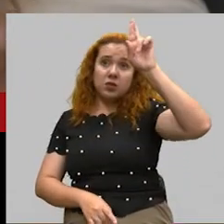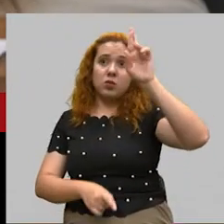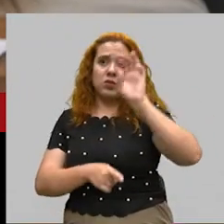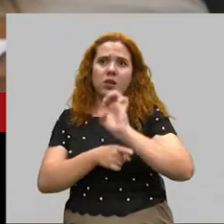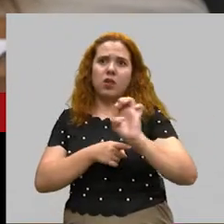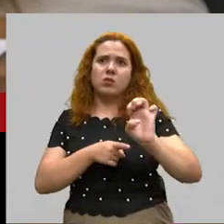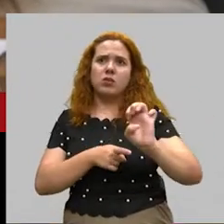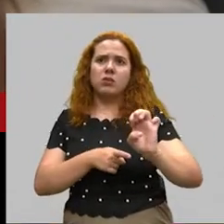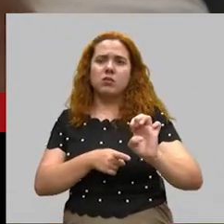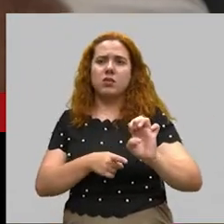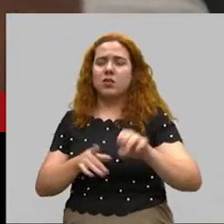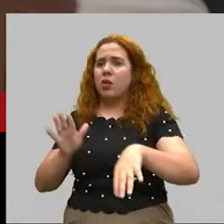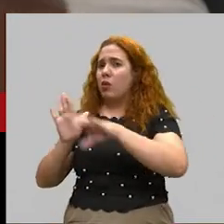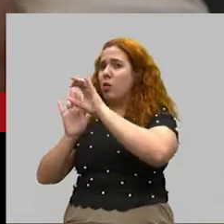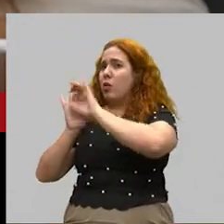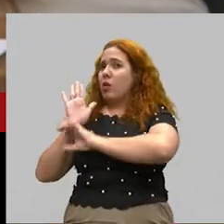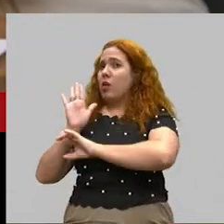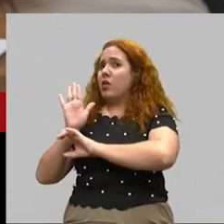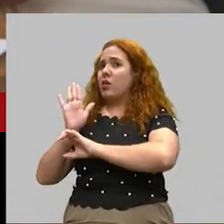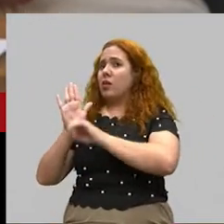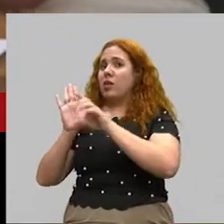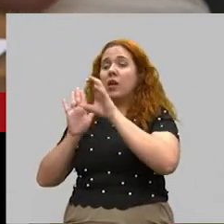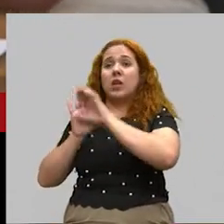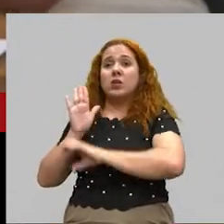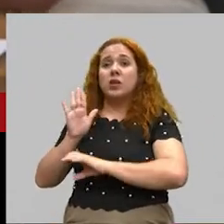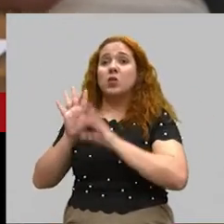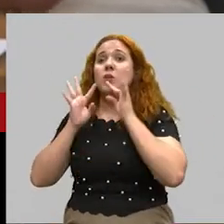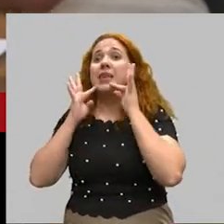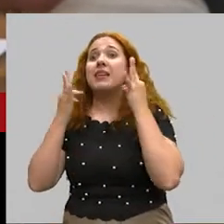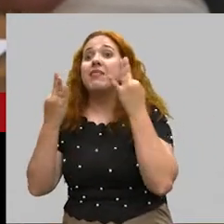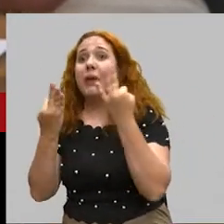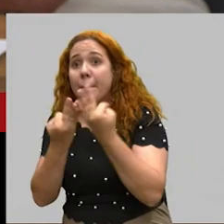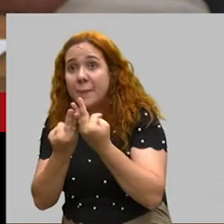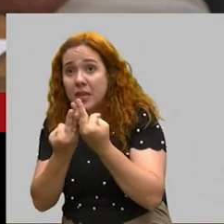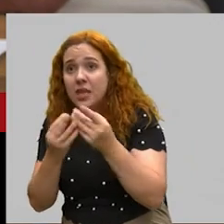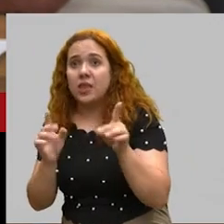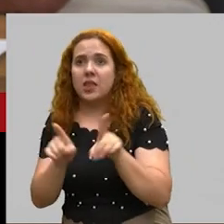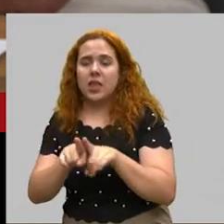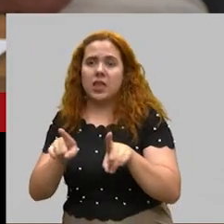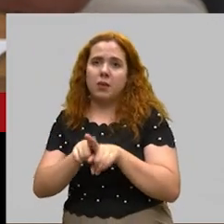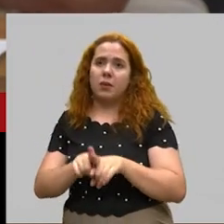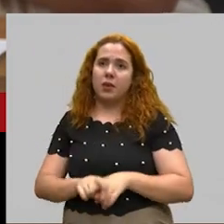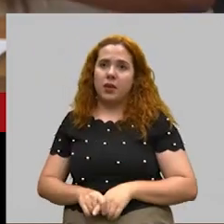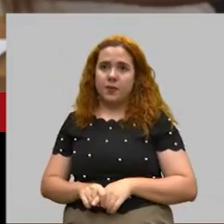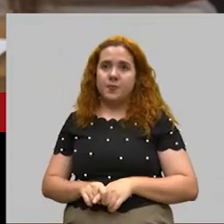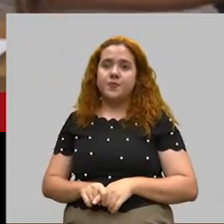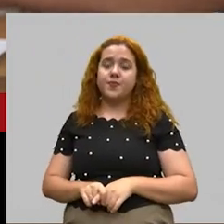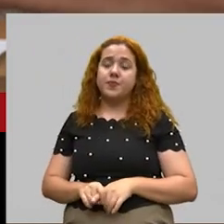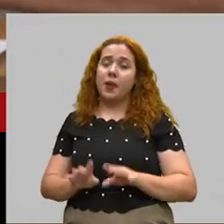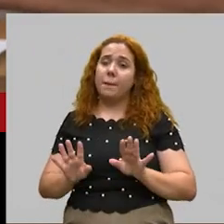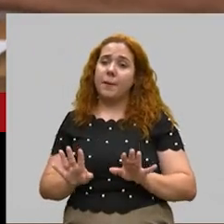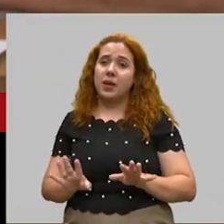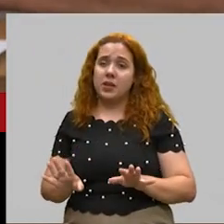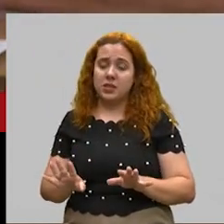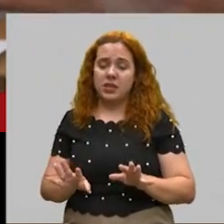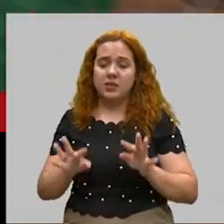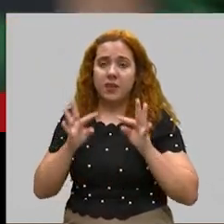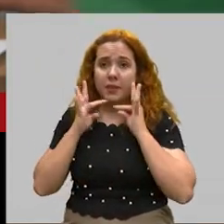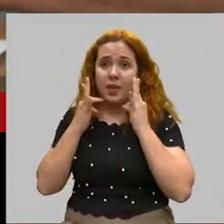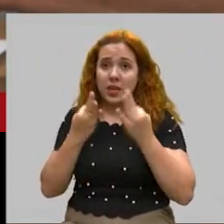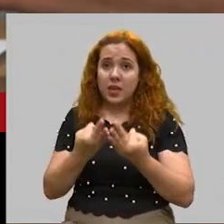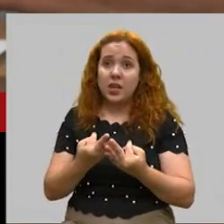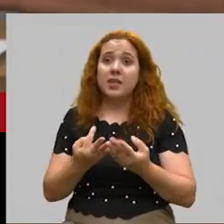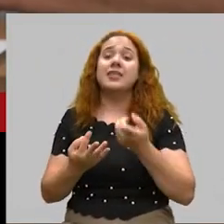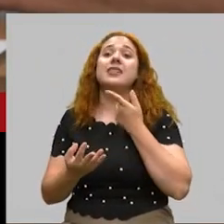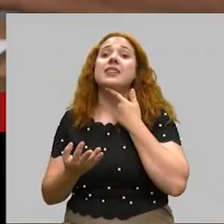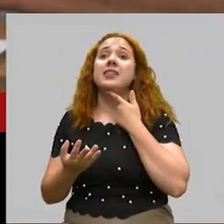uma coisinha que fala que é dever do Estado e da família e as famílias agricultoras estão fazendo a